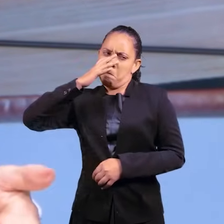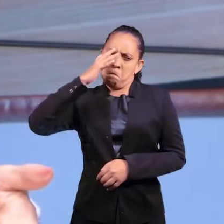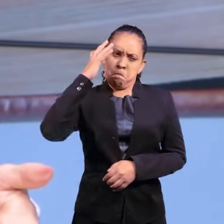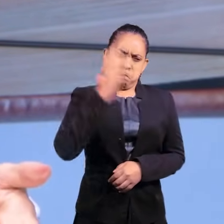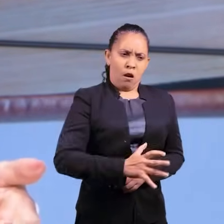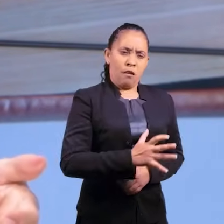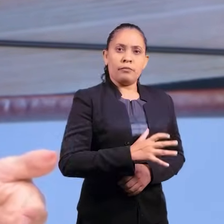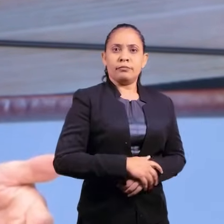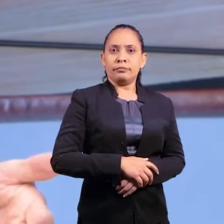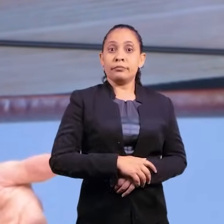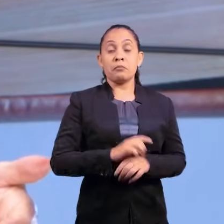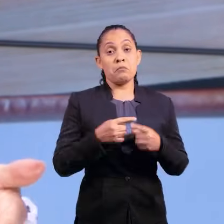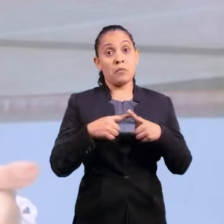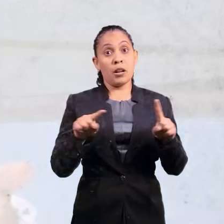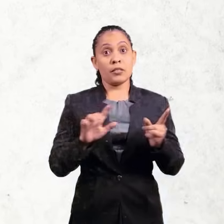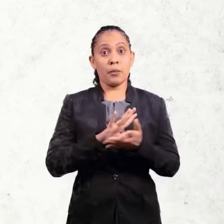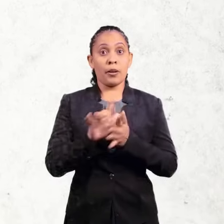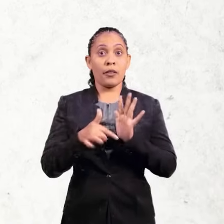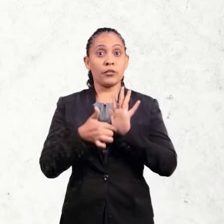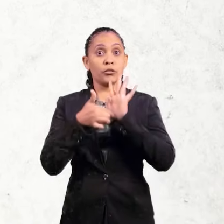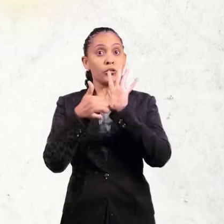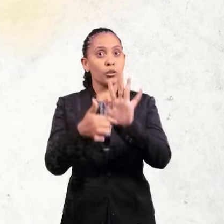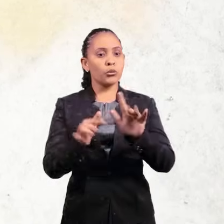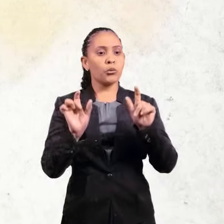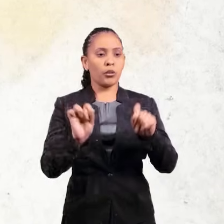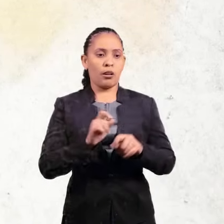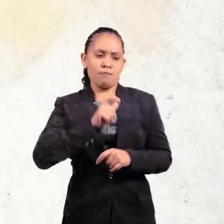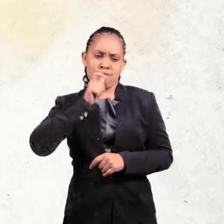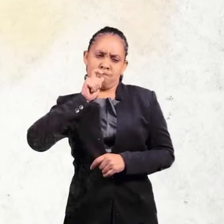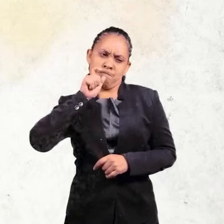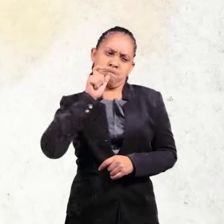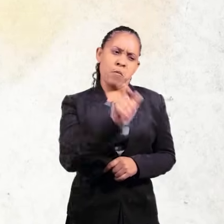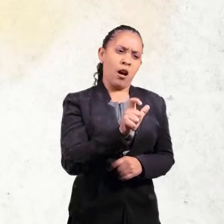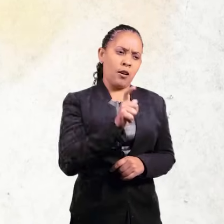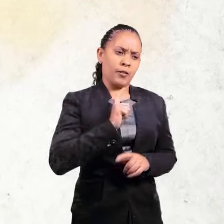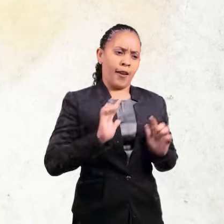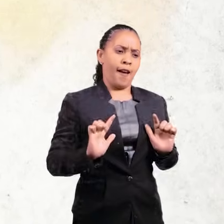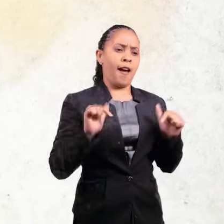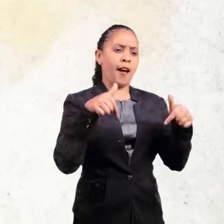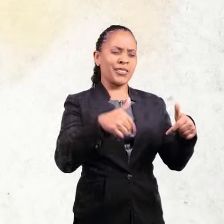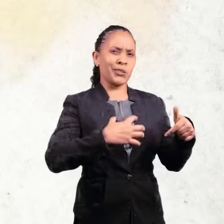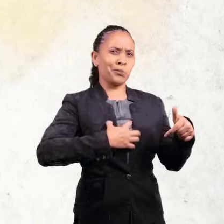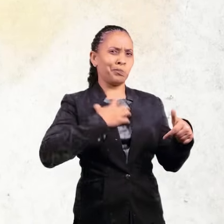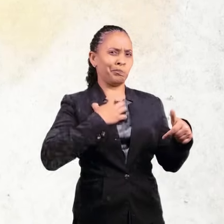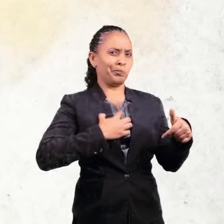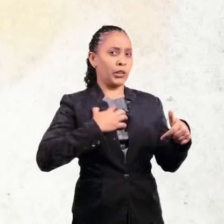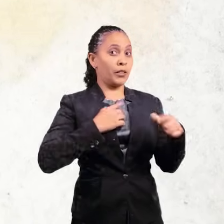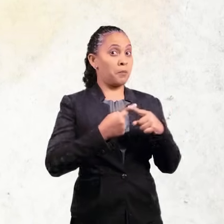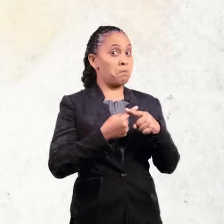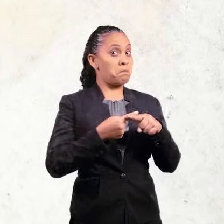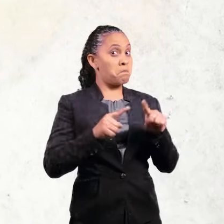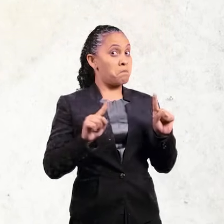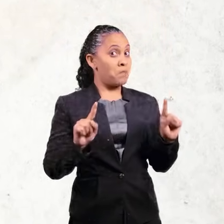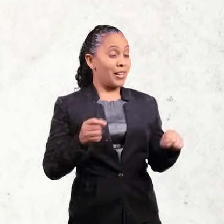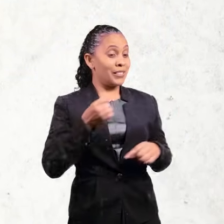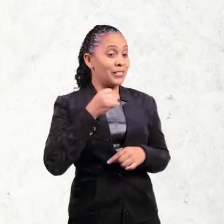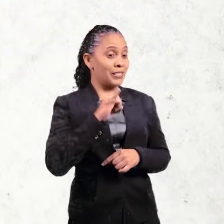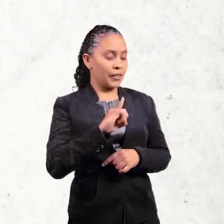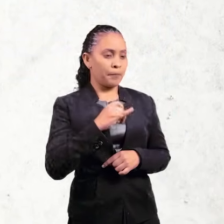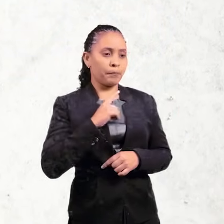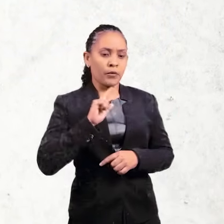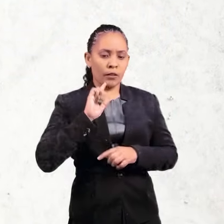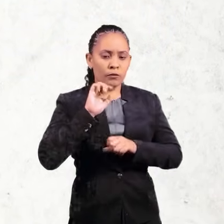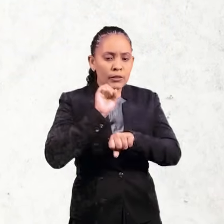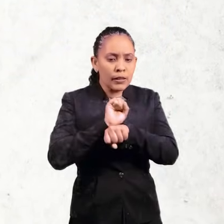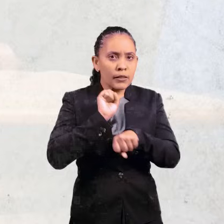mais duros. E a palavra diz que a palavra dura, ela suscita ira. Mas a palavra mansa, ela desvia o furor. Então, você chegar